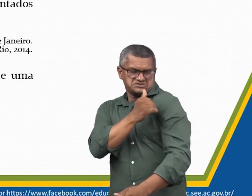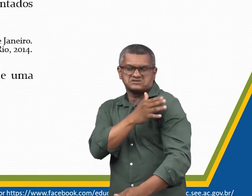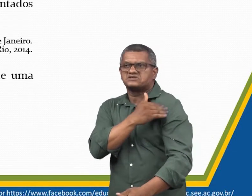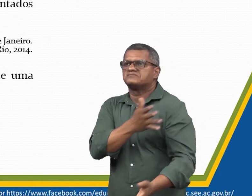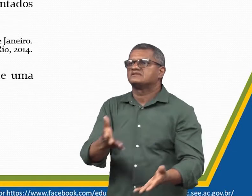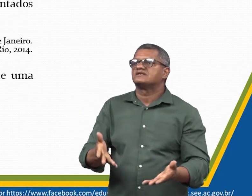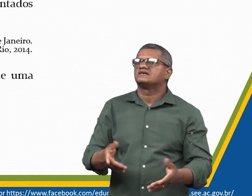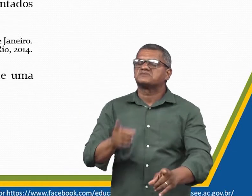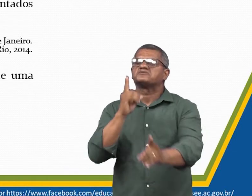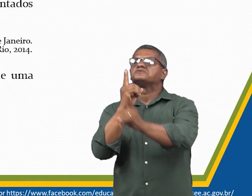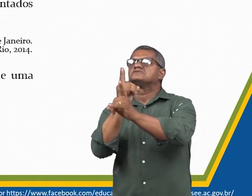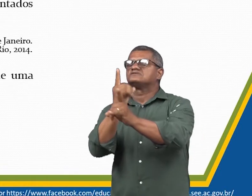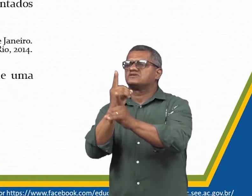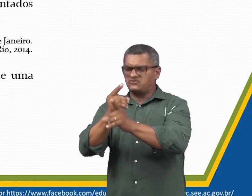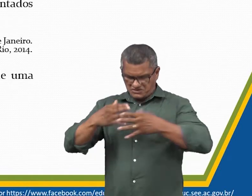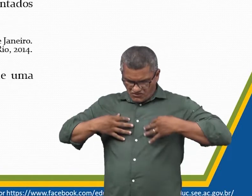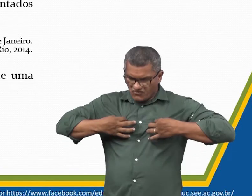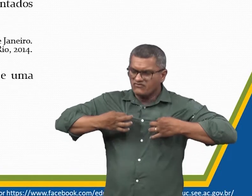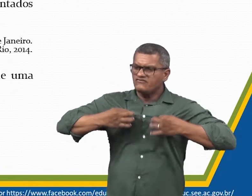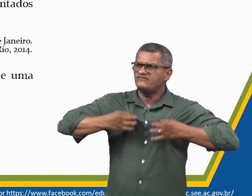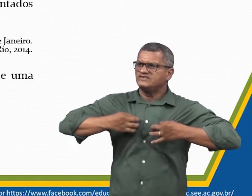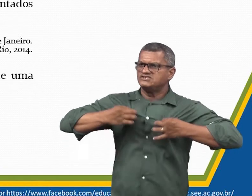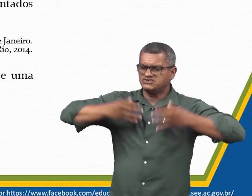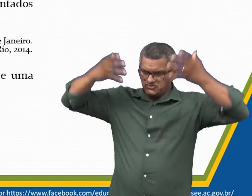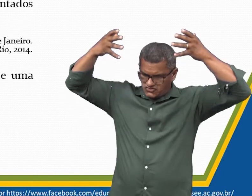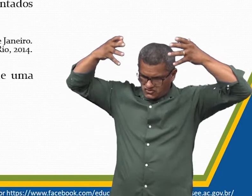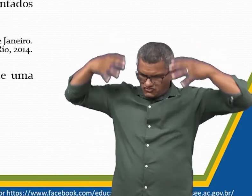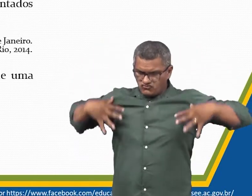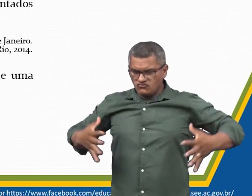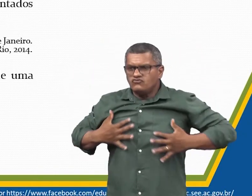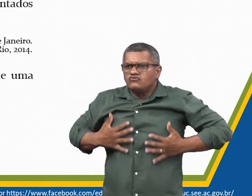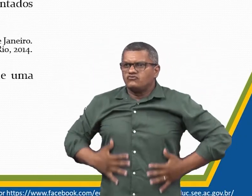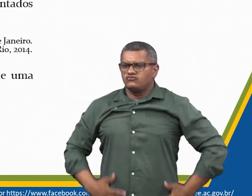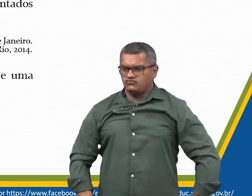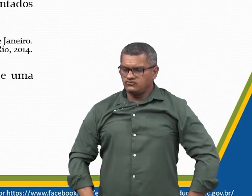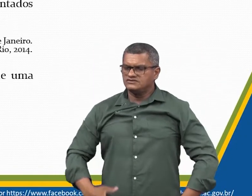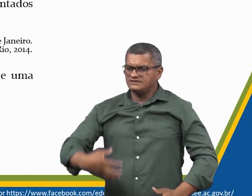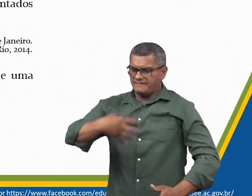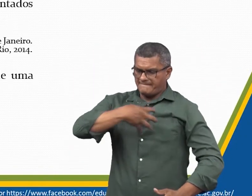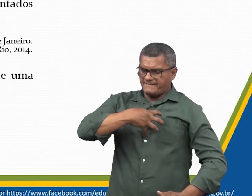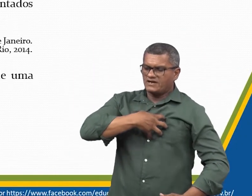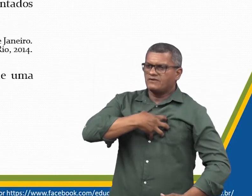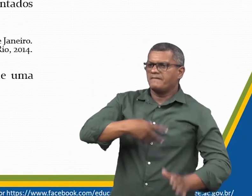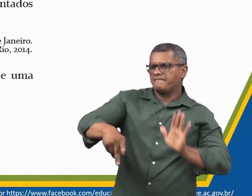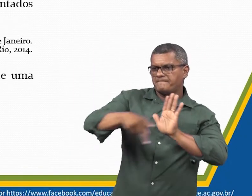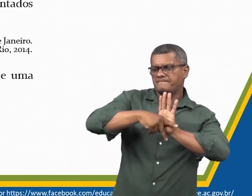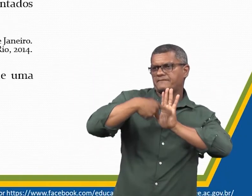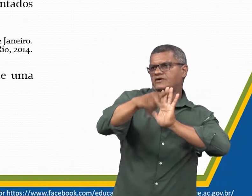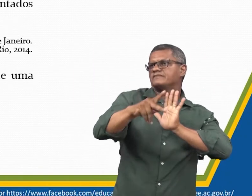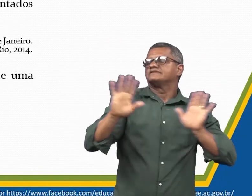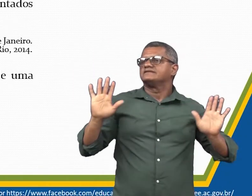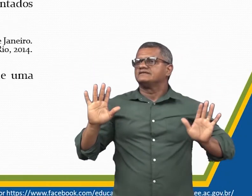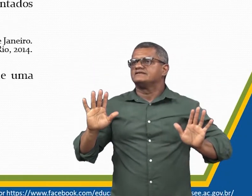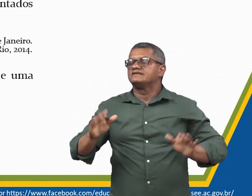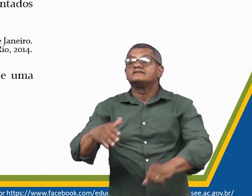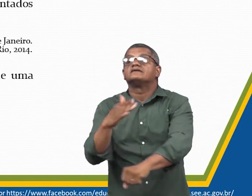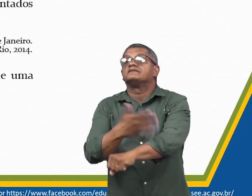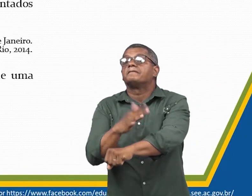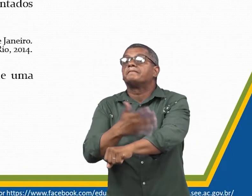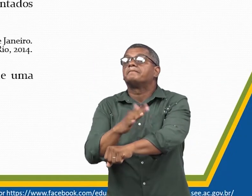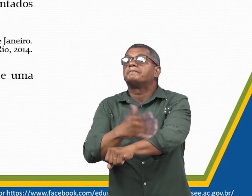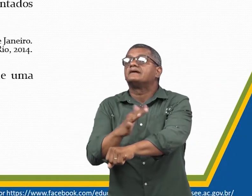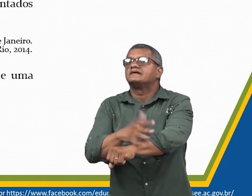encontram paramentados por conta dos preceitos religiosos que eles possuem. As práticas descritas no texto